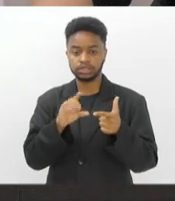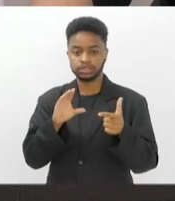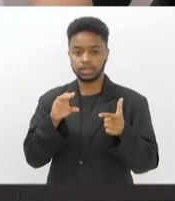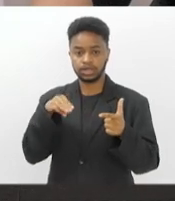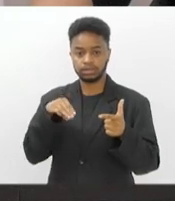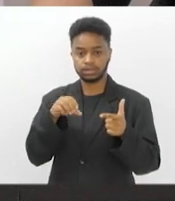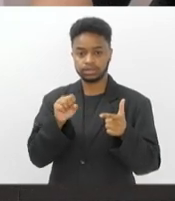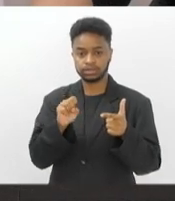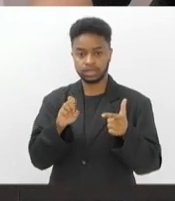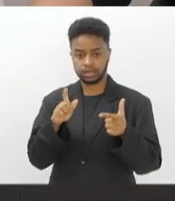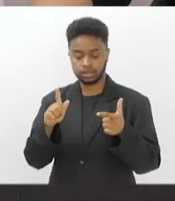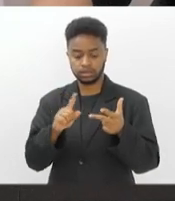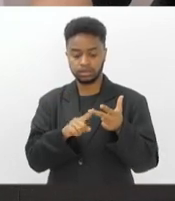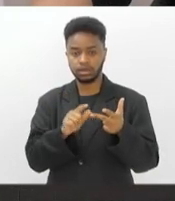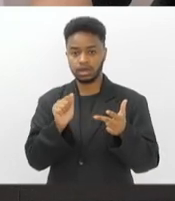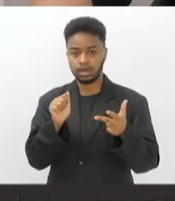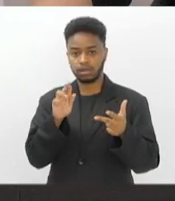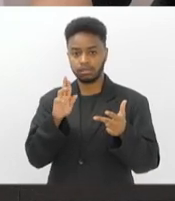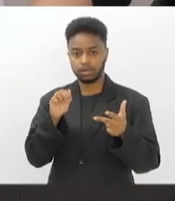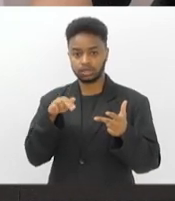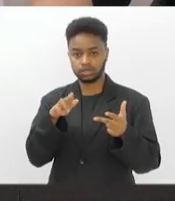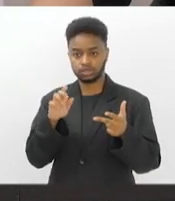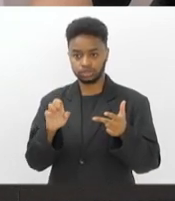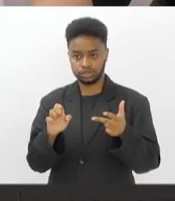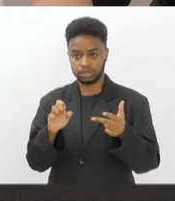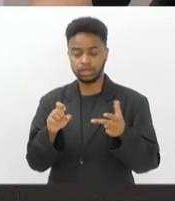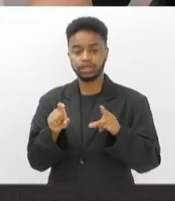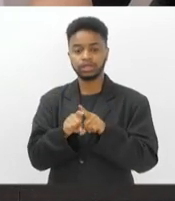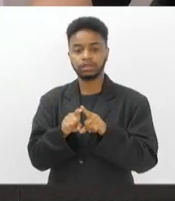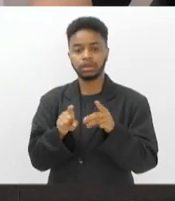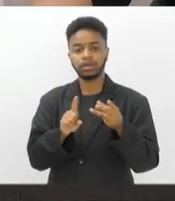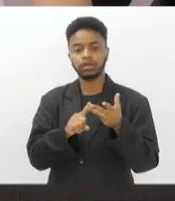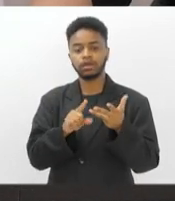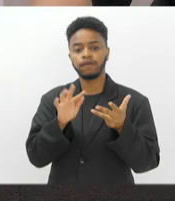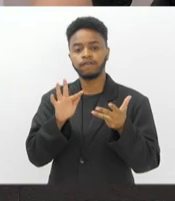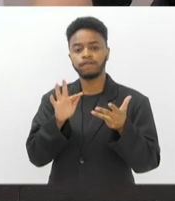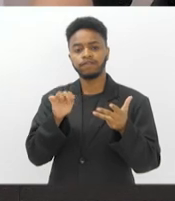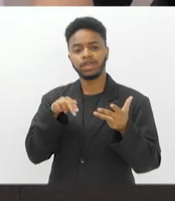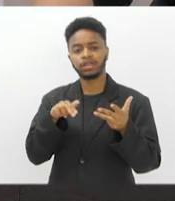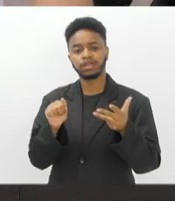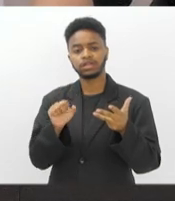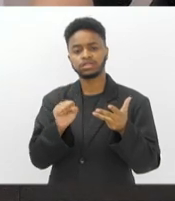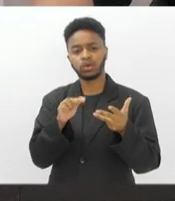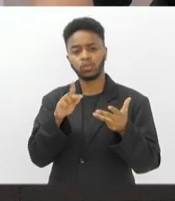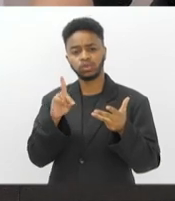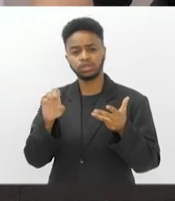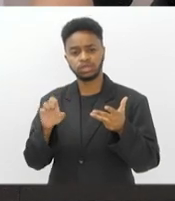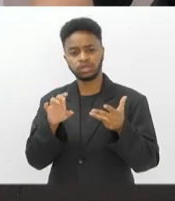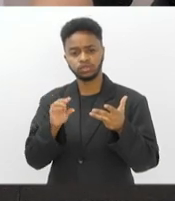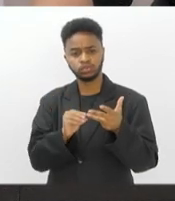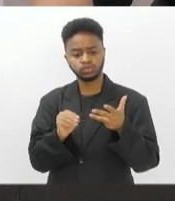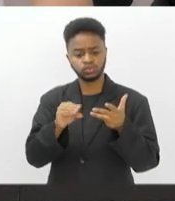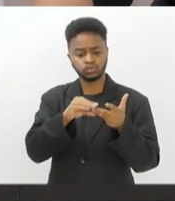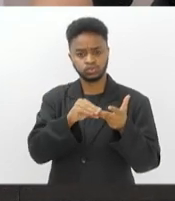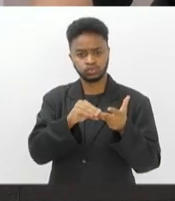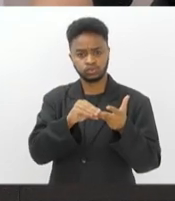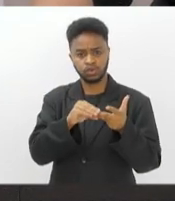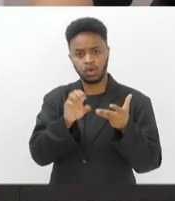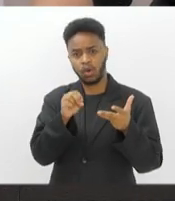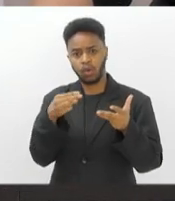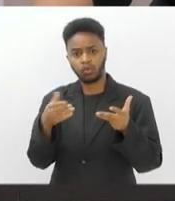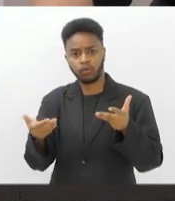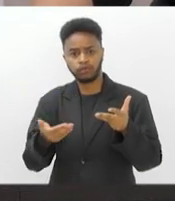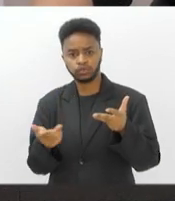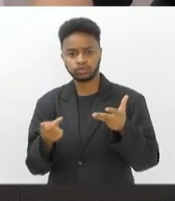abrange uma dúvida a fena saúde ela tá dentro da cnseg é isso ou convoca